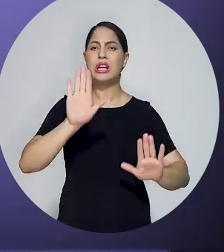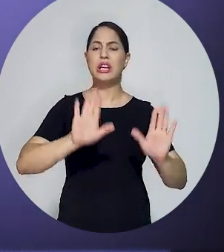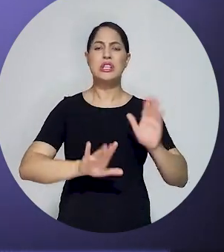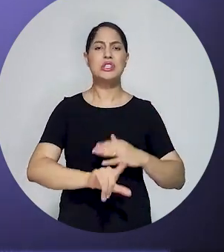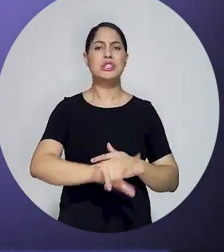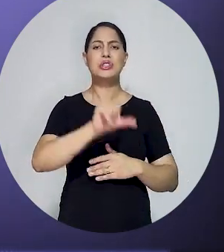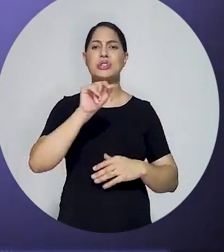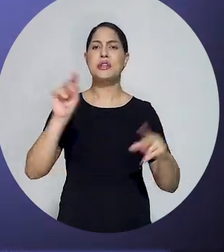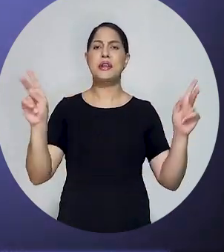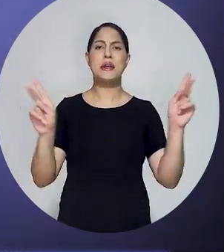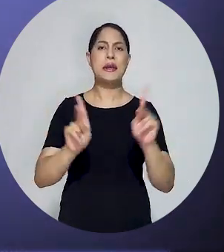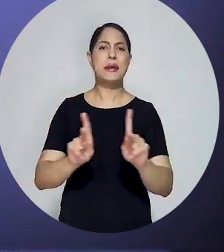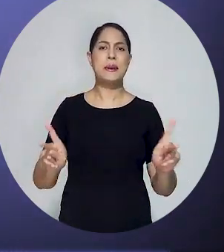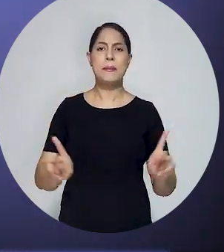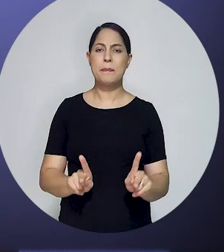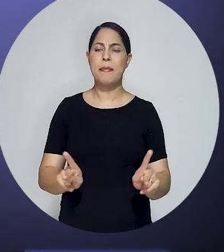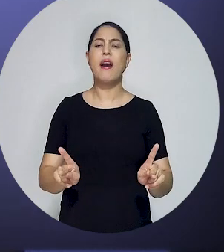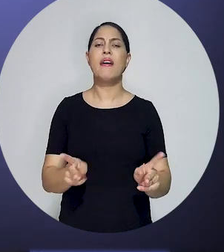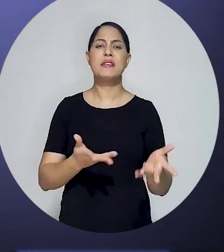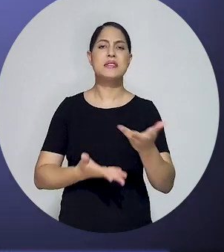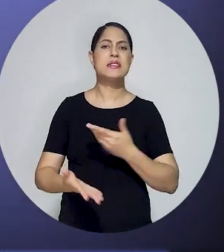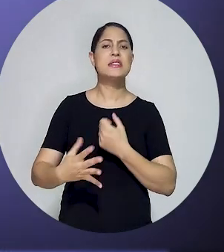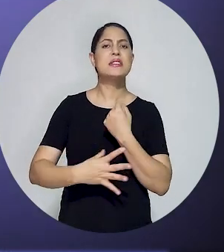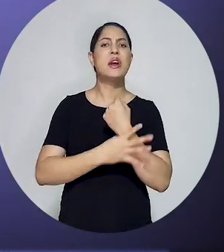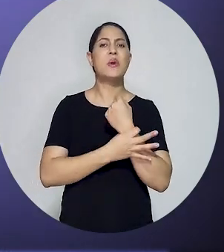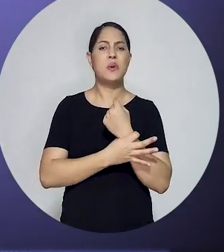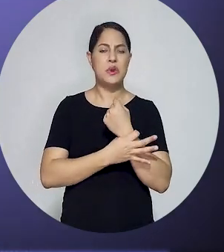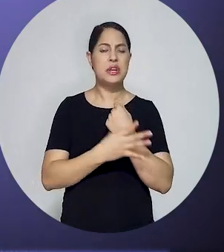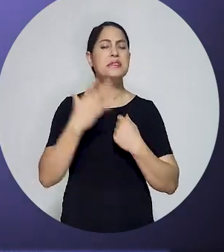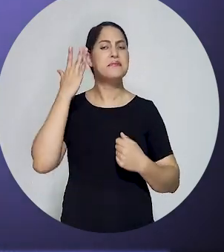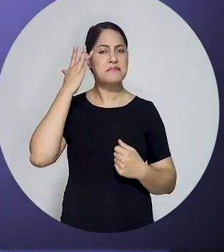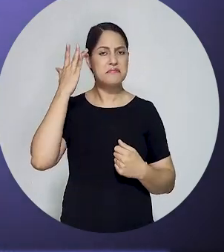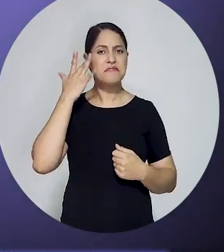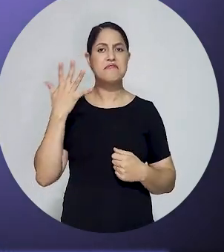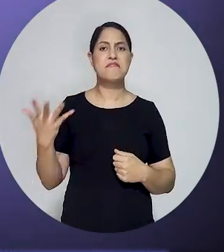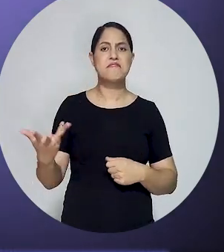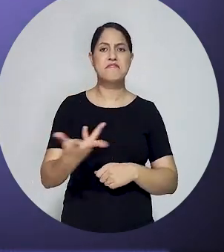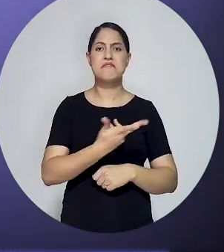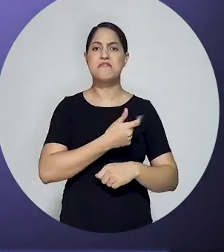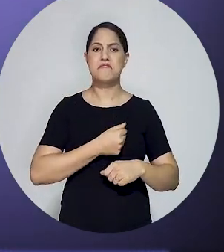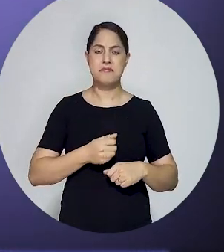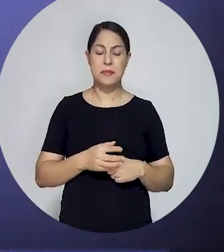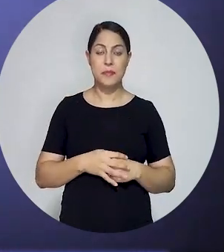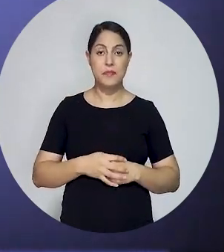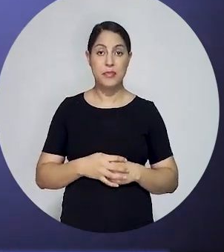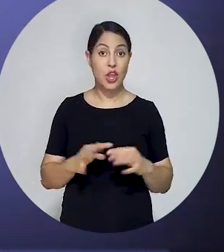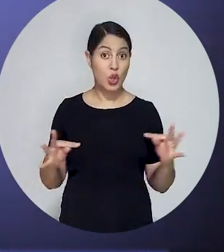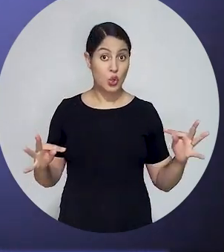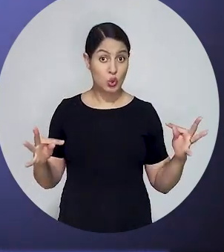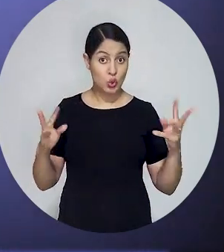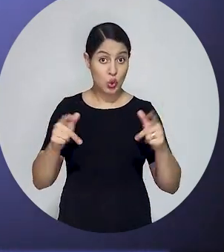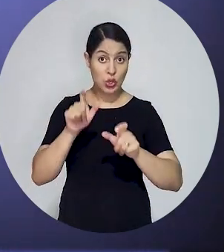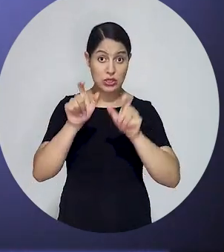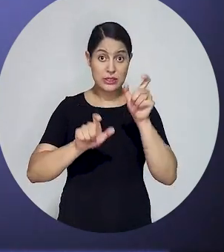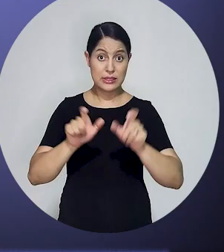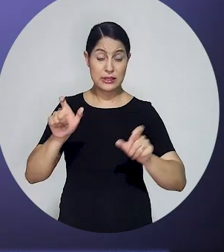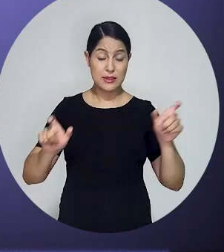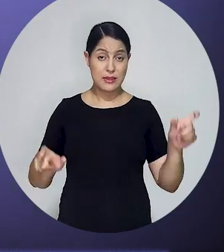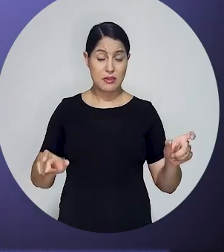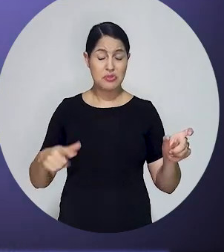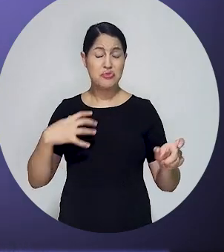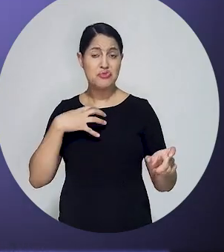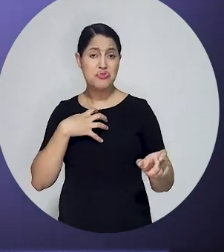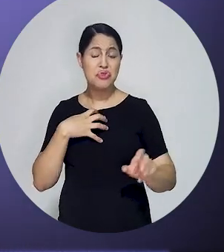seus candidatos em absoluta paz e absoluta segurança. Agradeço todos aqueles que, de